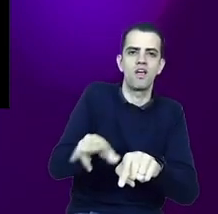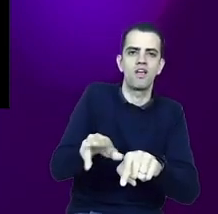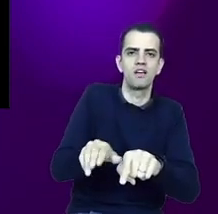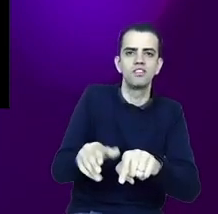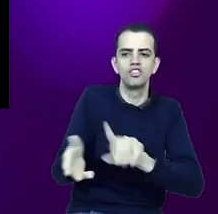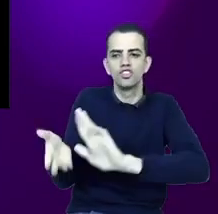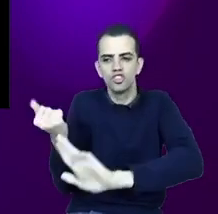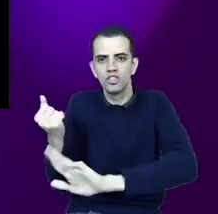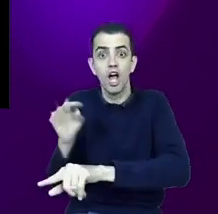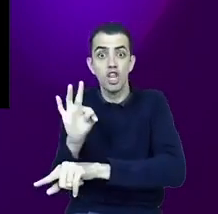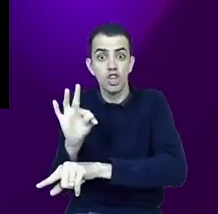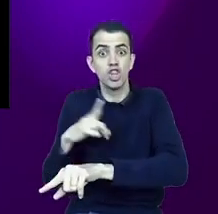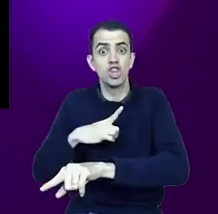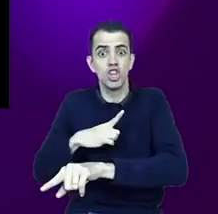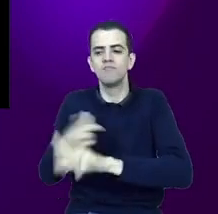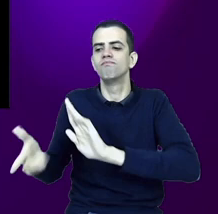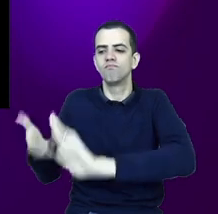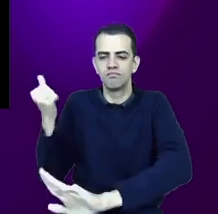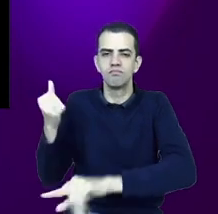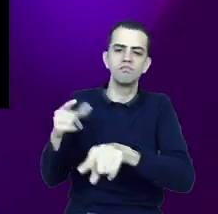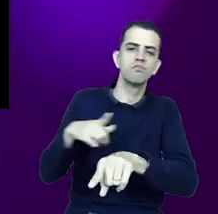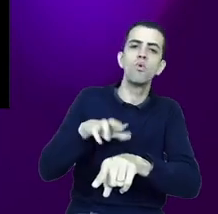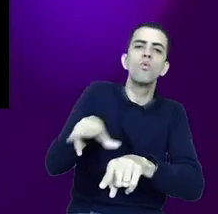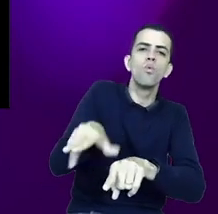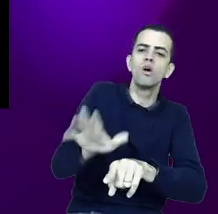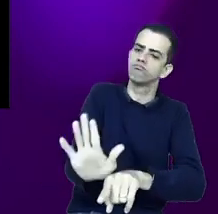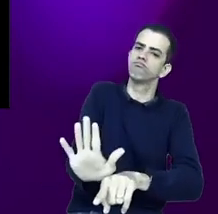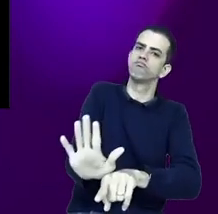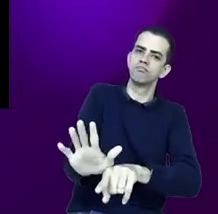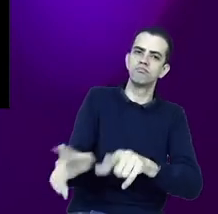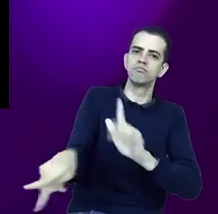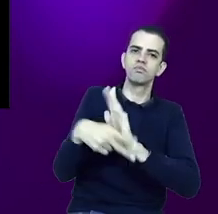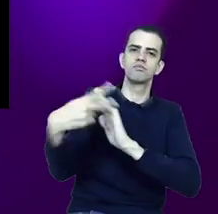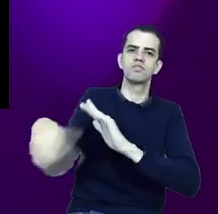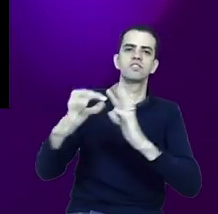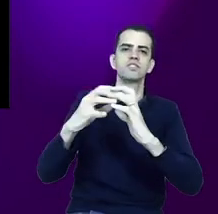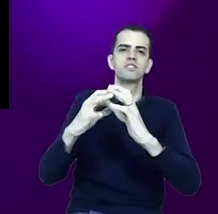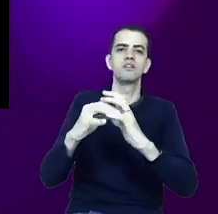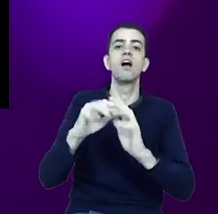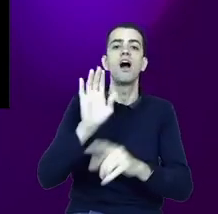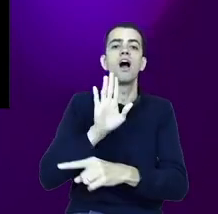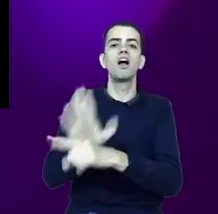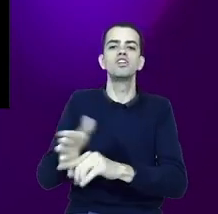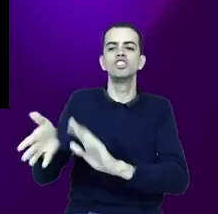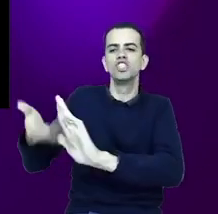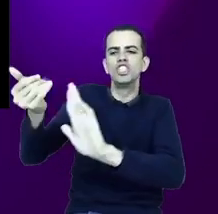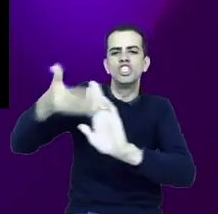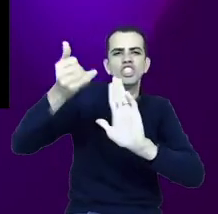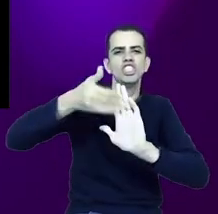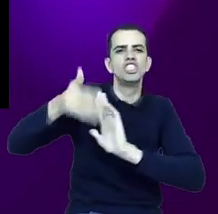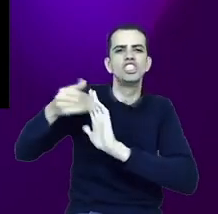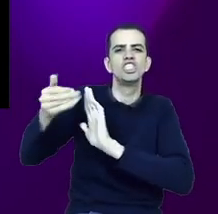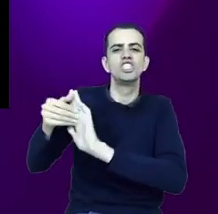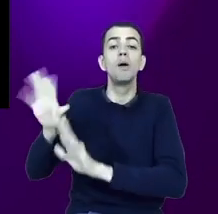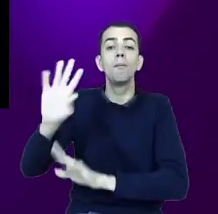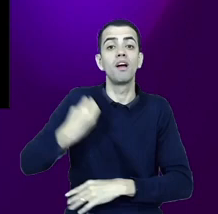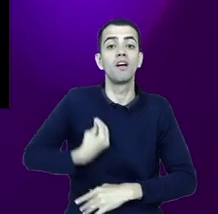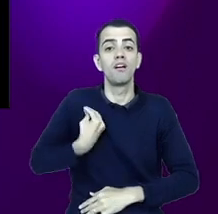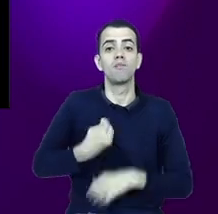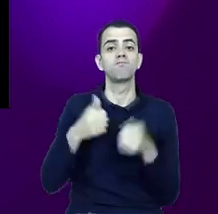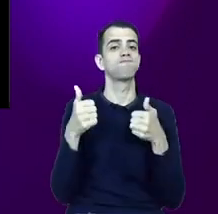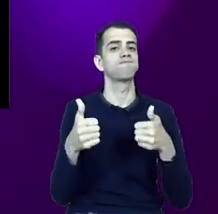é o principal, porque o objetivo é realmente melhorar a qualidade de vida, remover o tumor o máximo que for possível, mas sem prejuízo.